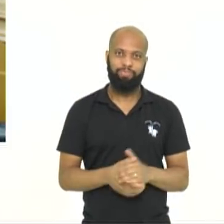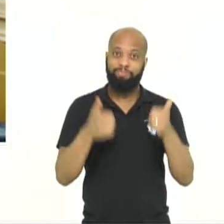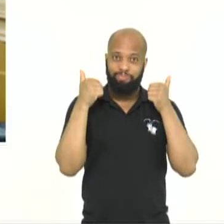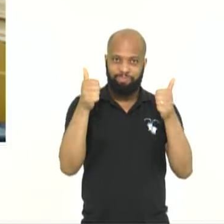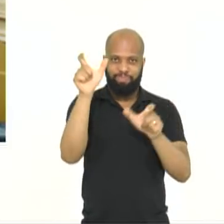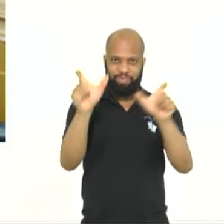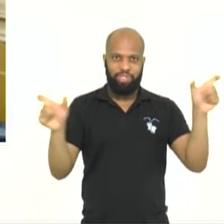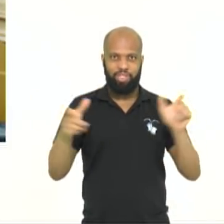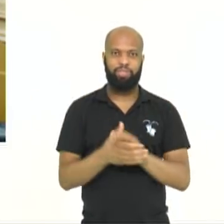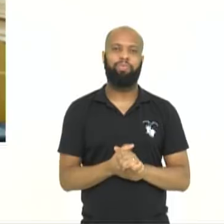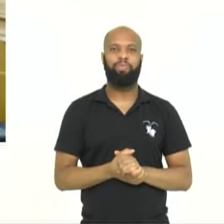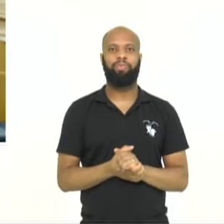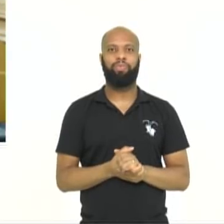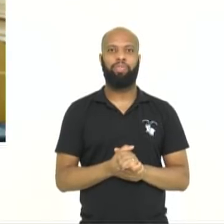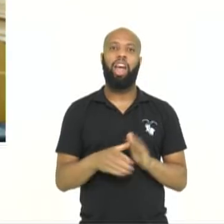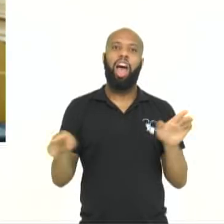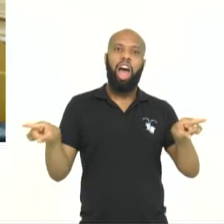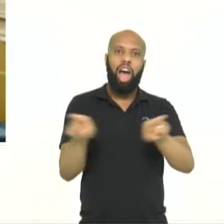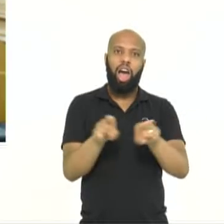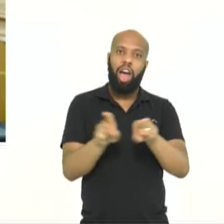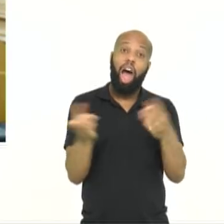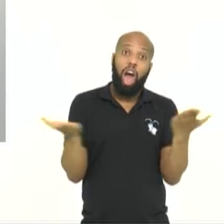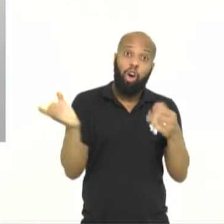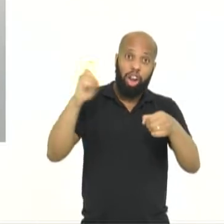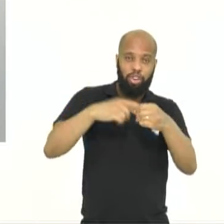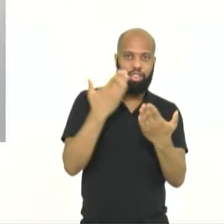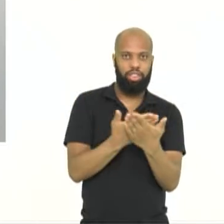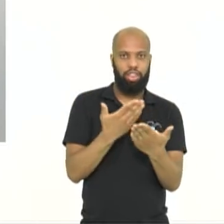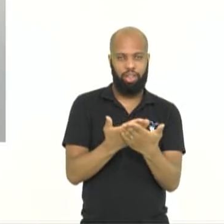Beleza, galera? Professor Vladimir, vai daí você agora.